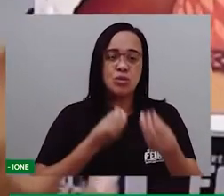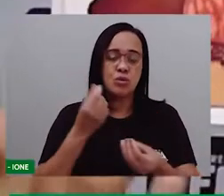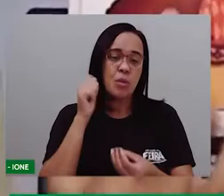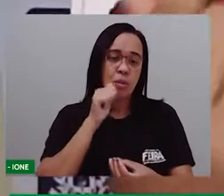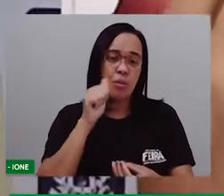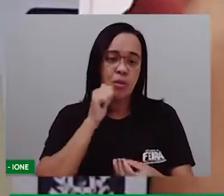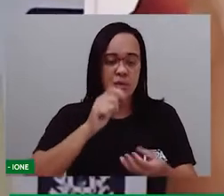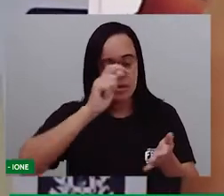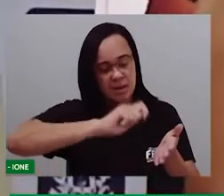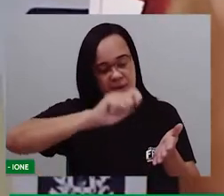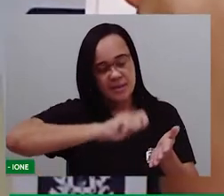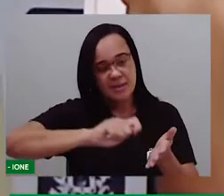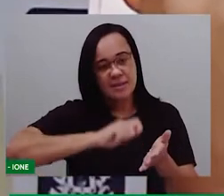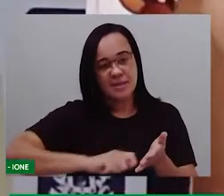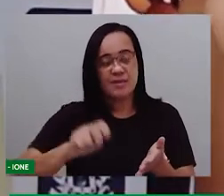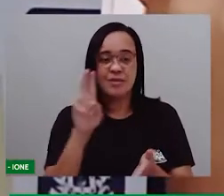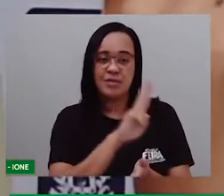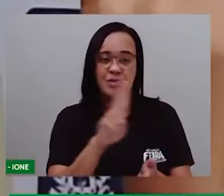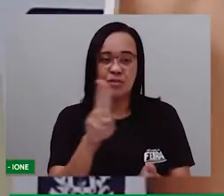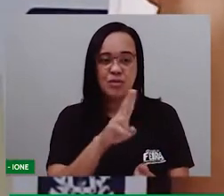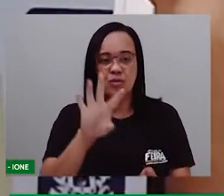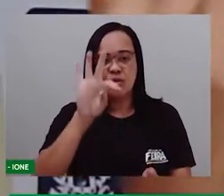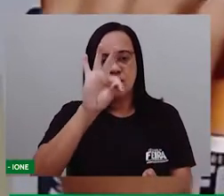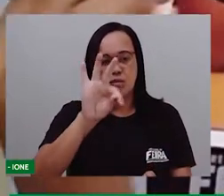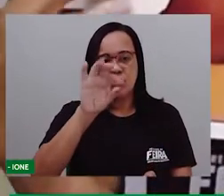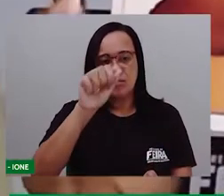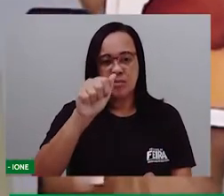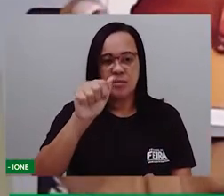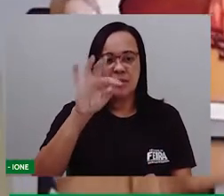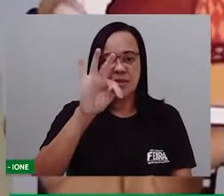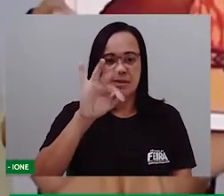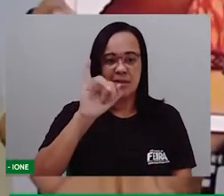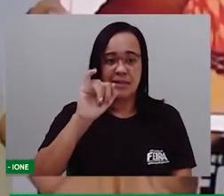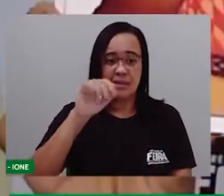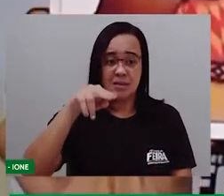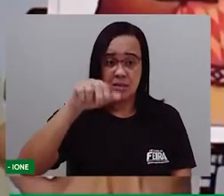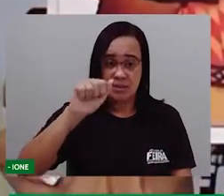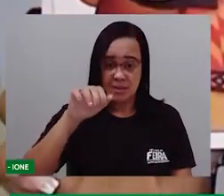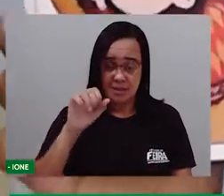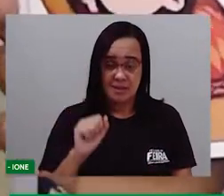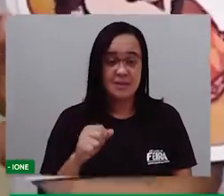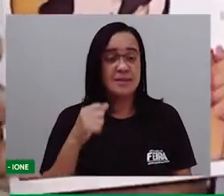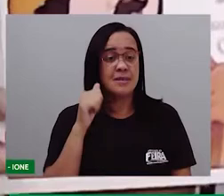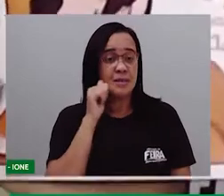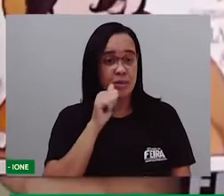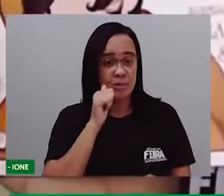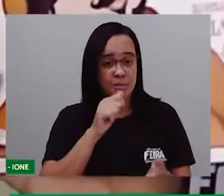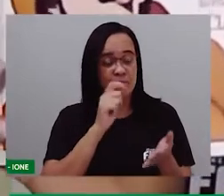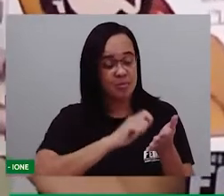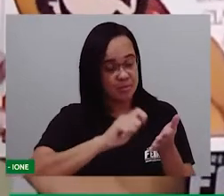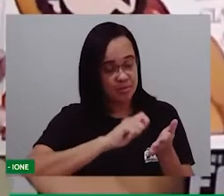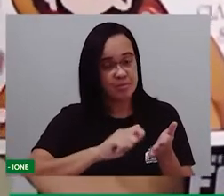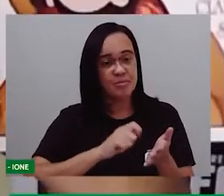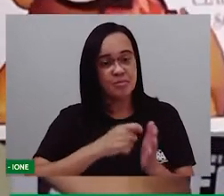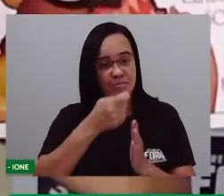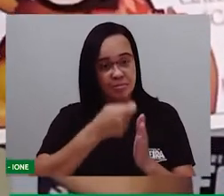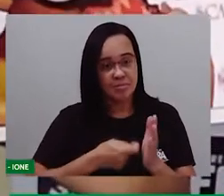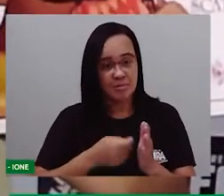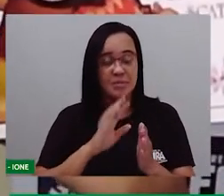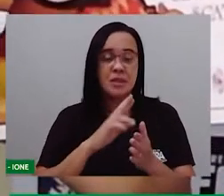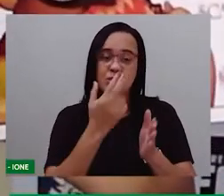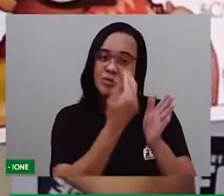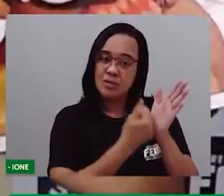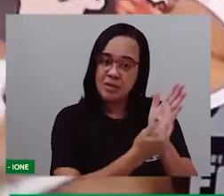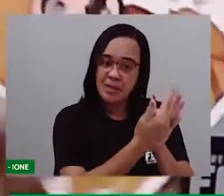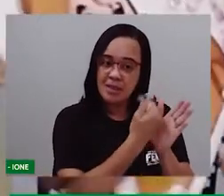Tatiana belinky Olha o nome dela é O que quer dizer ultrassom